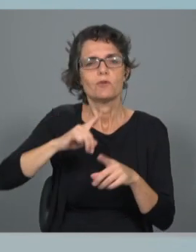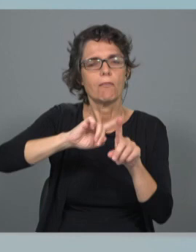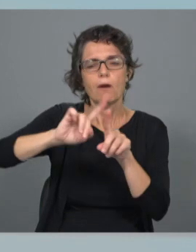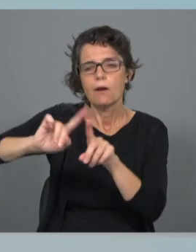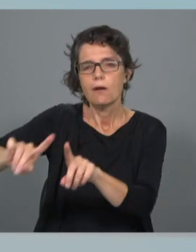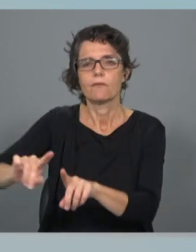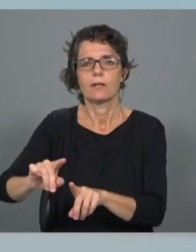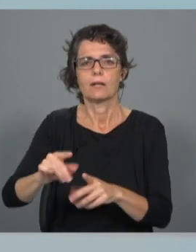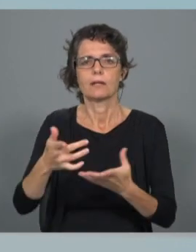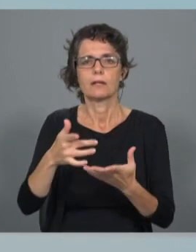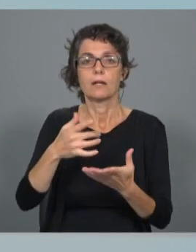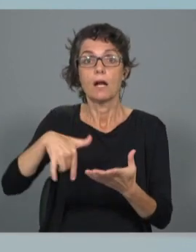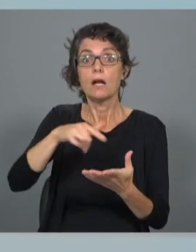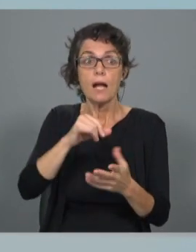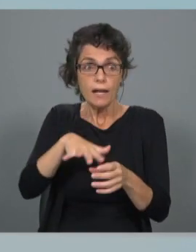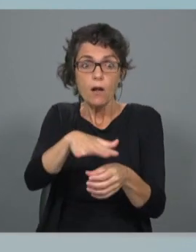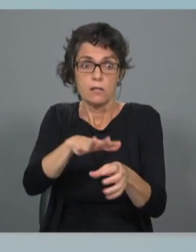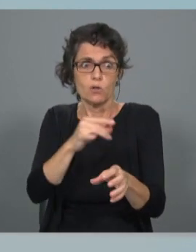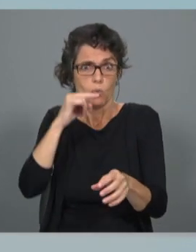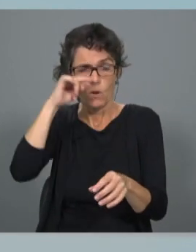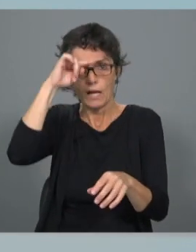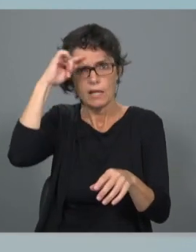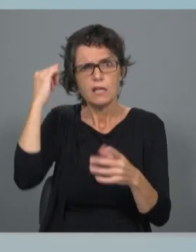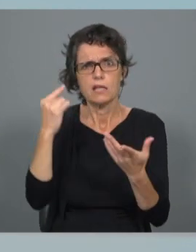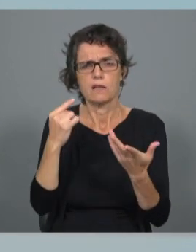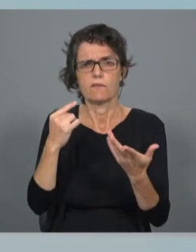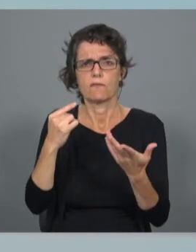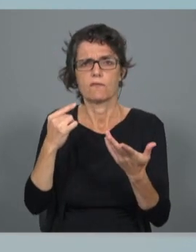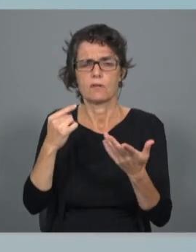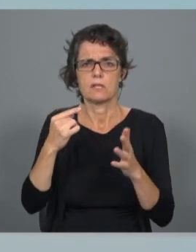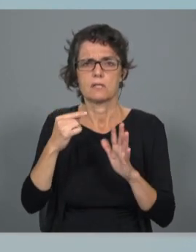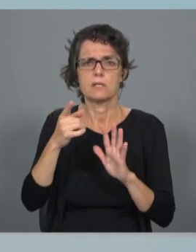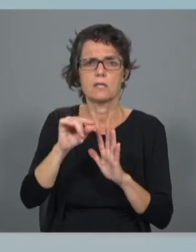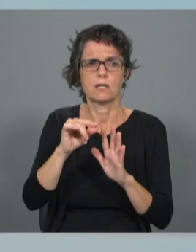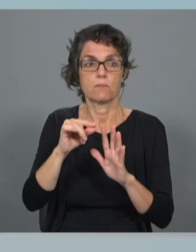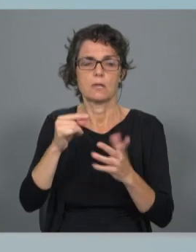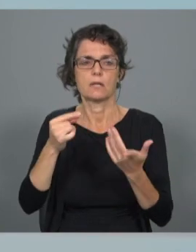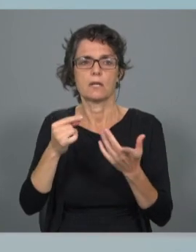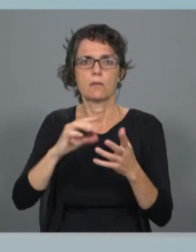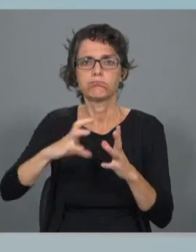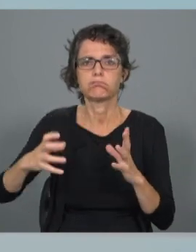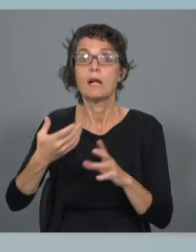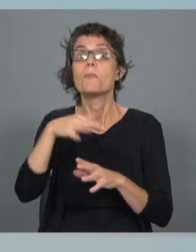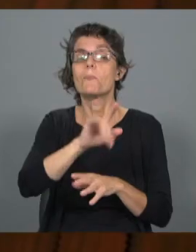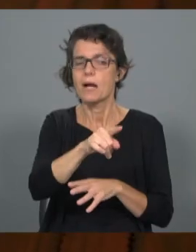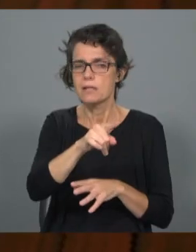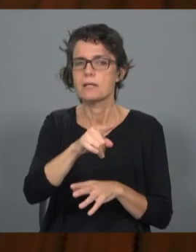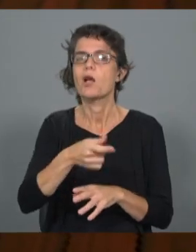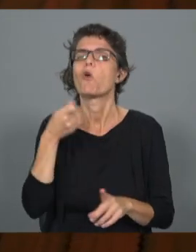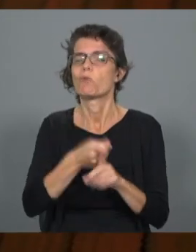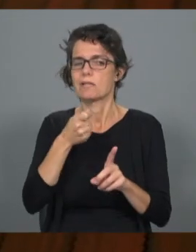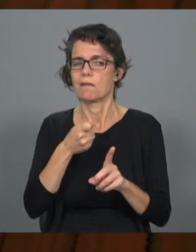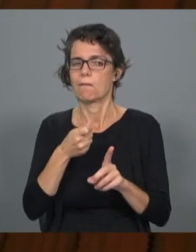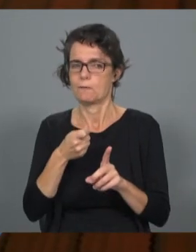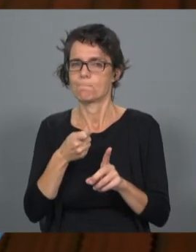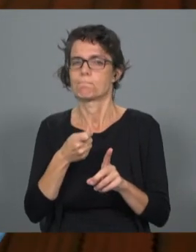vivemos, como disse, num ambiente difícil, complexo, mas também simultaneamente desafiante e cativante. E onde